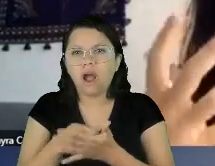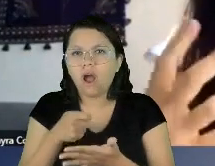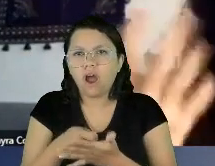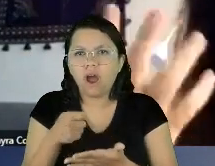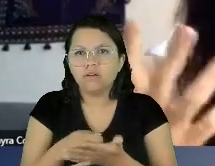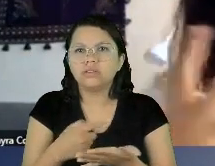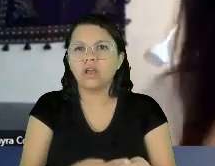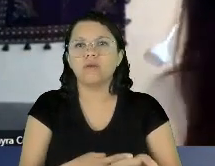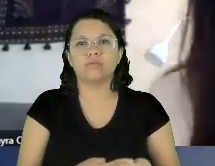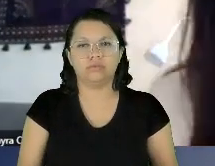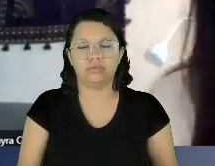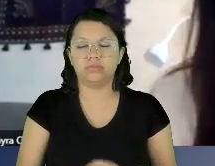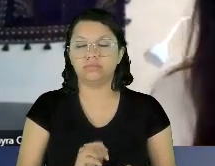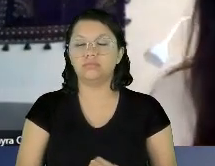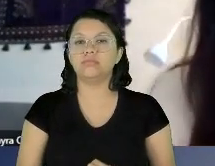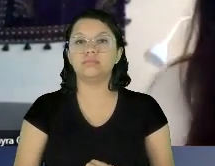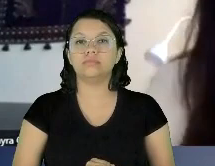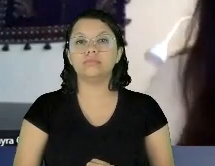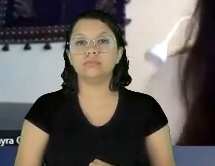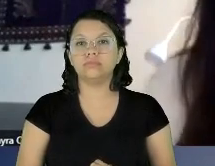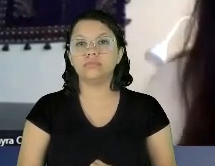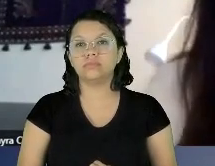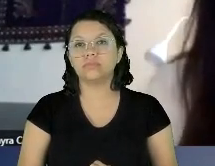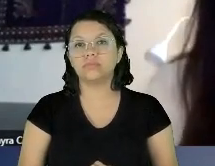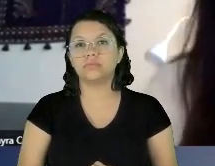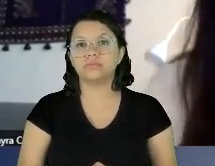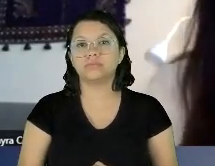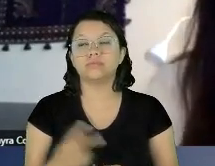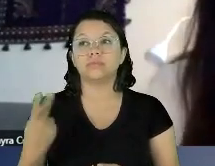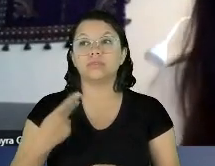de cobrança e compromisso.